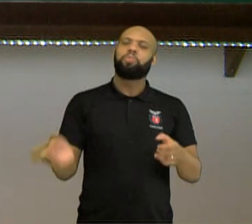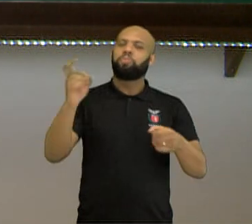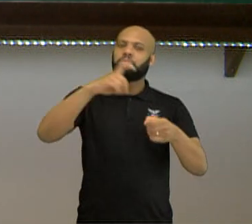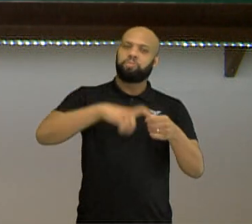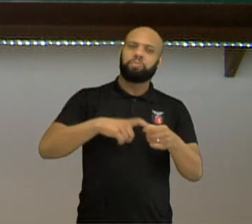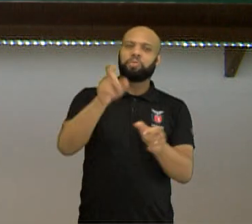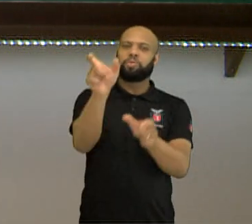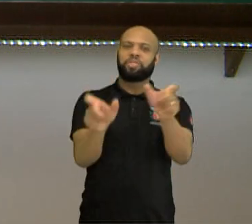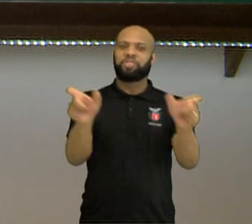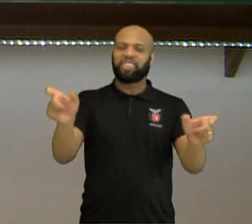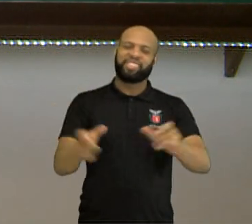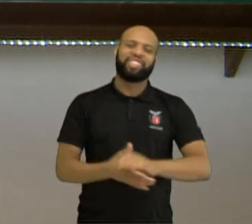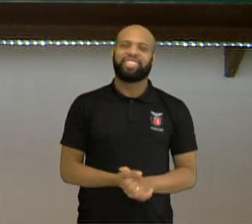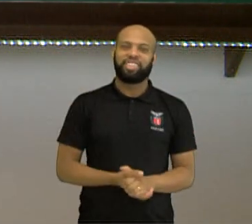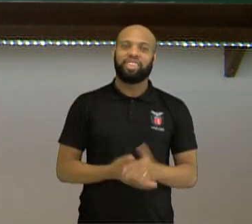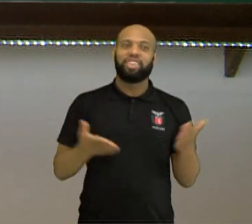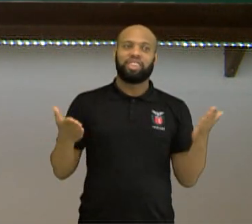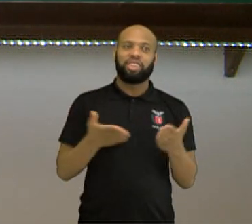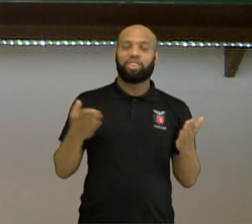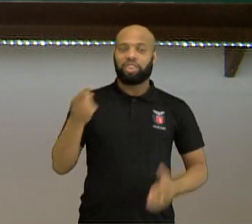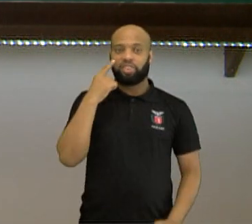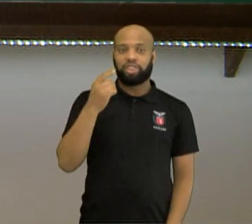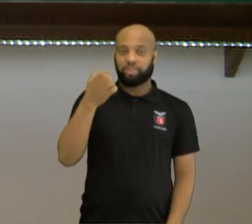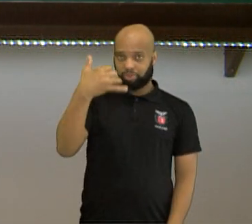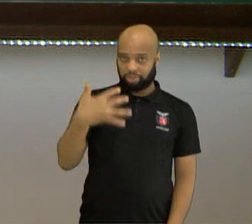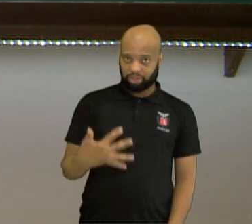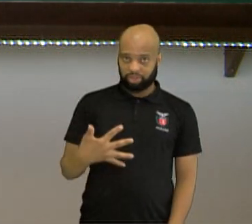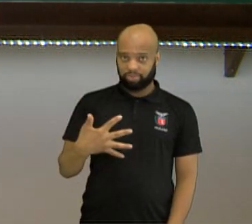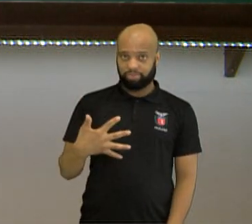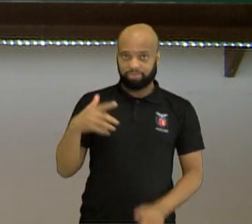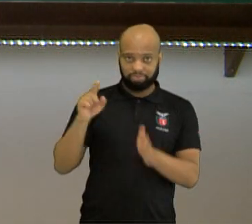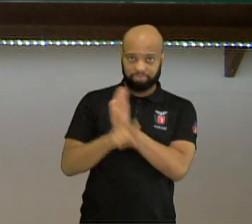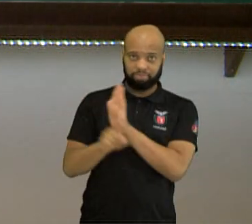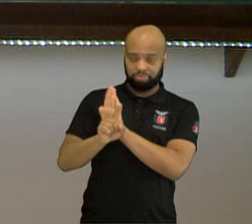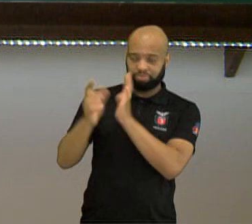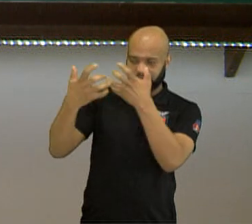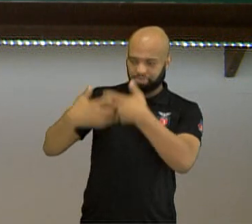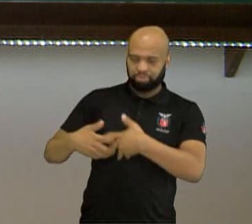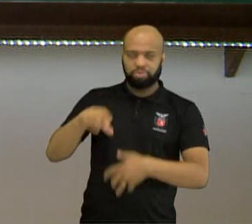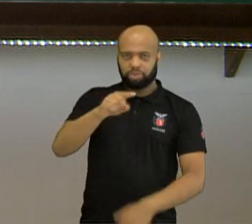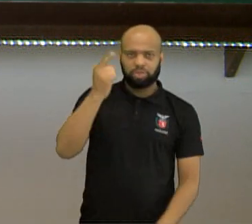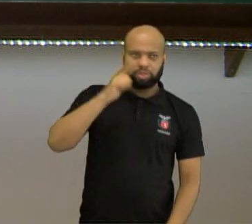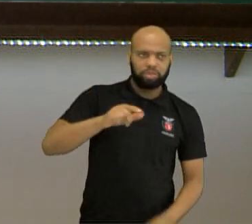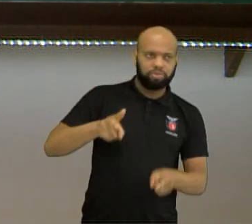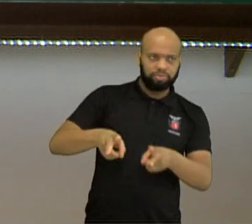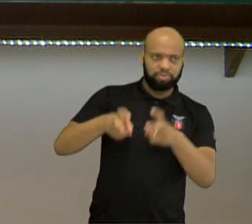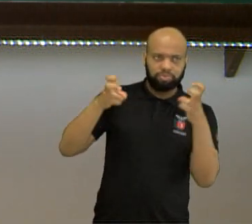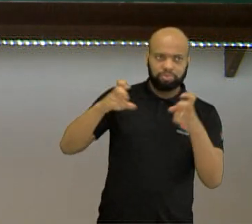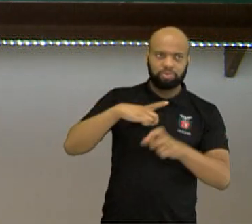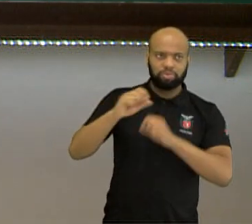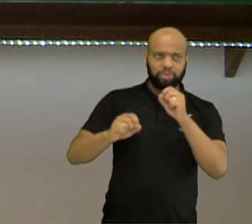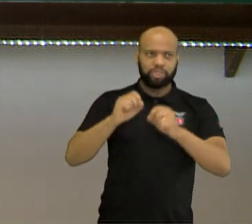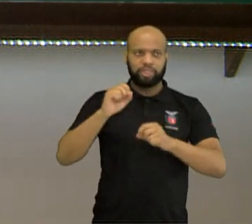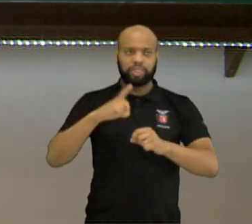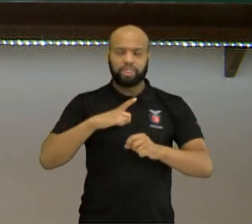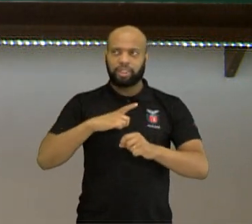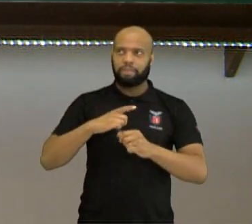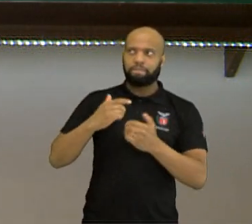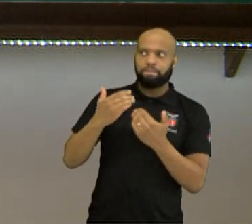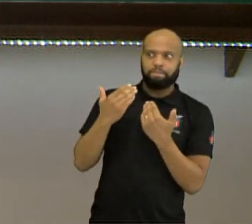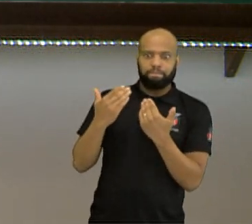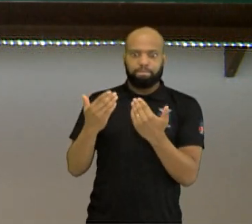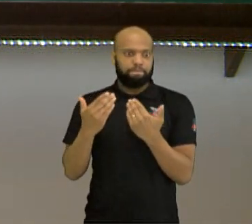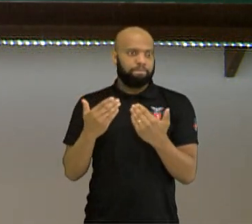Voltamos. Vamos à explicação do exercício? Você conseguiu perceber aqui que o clima de